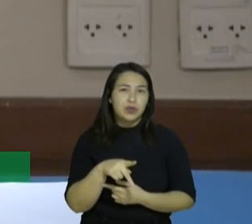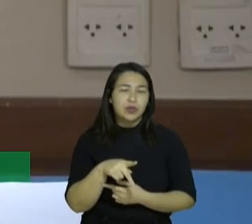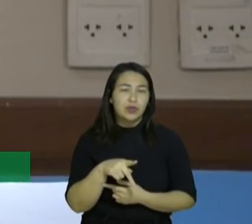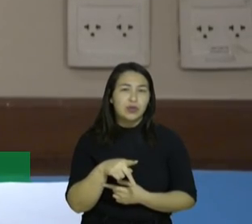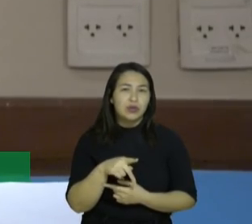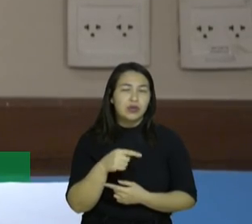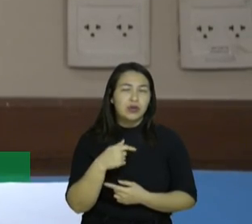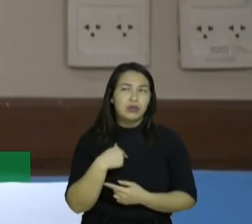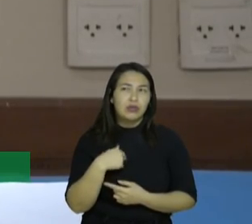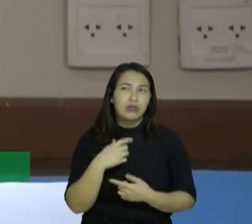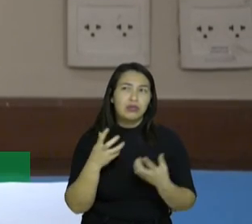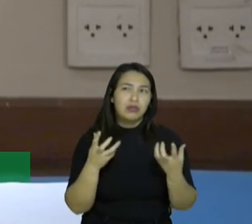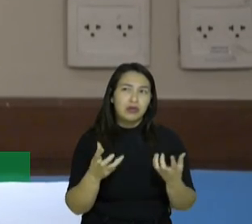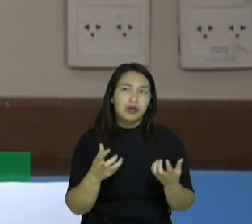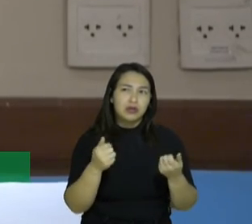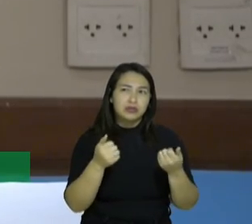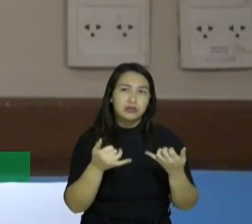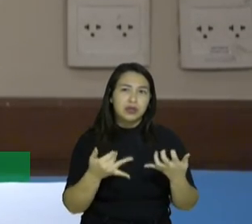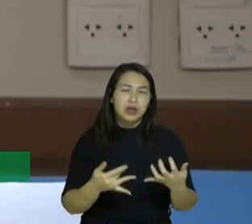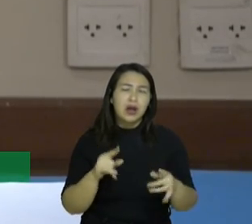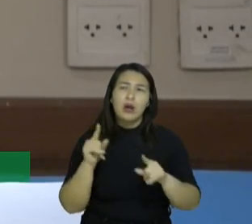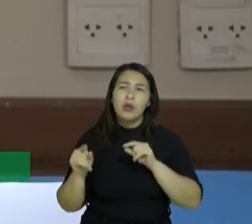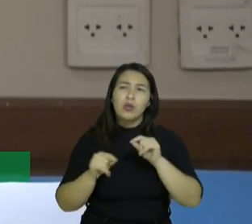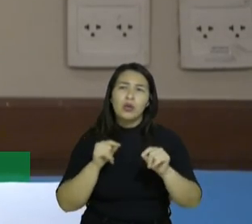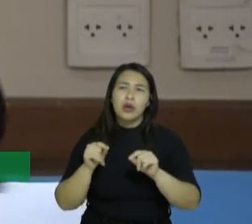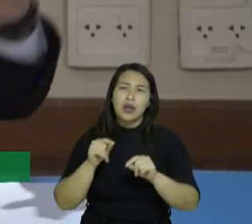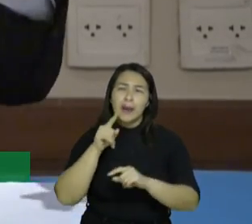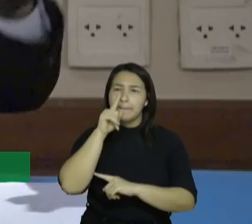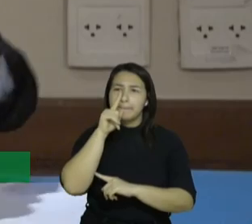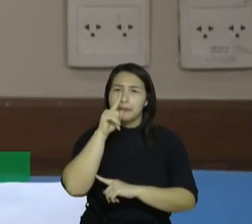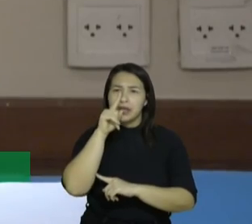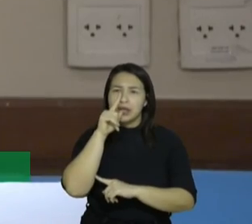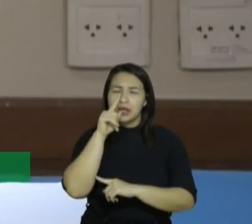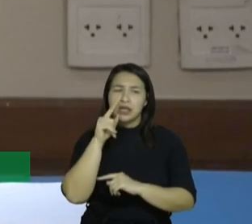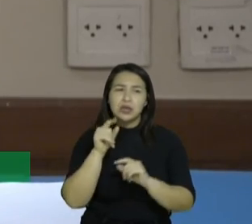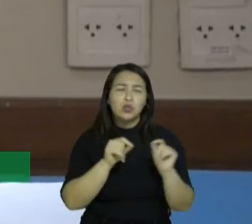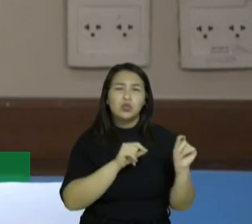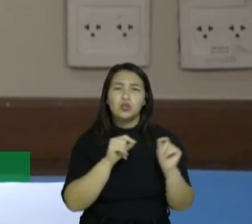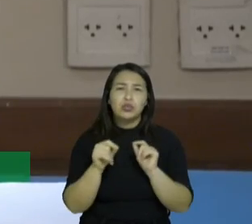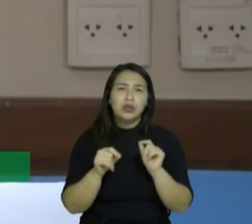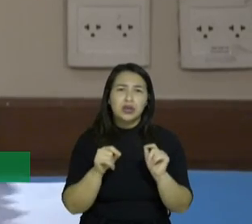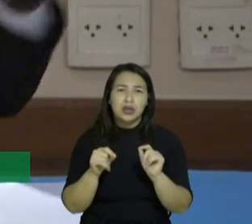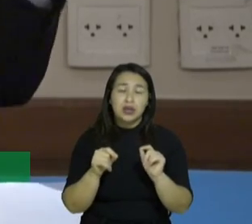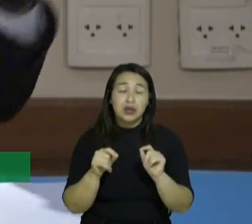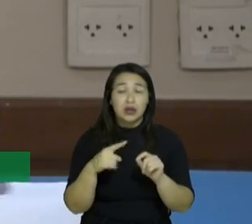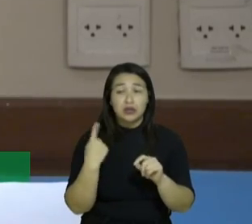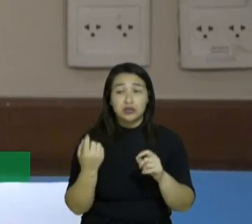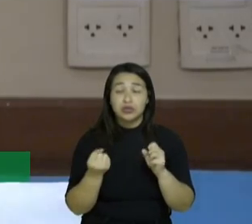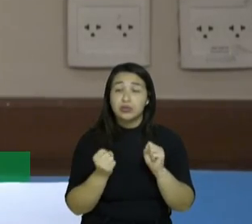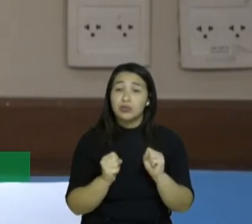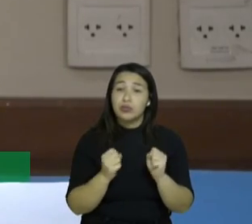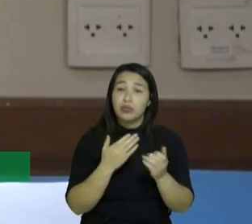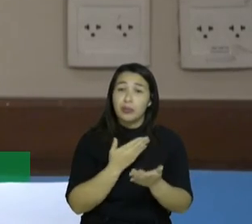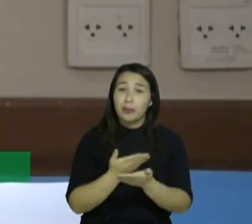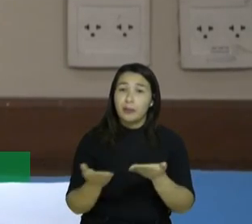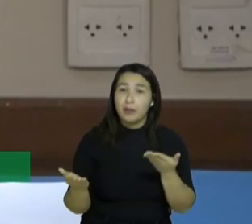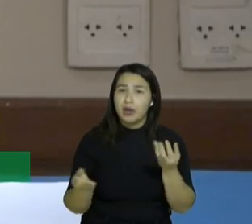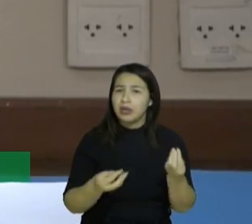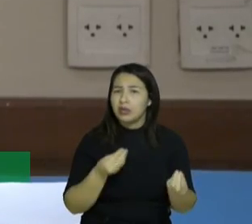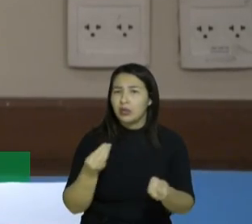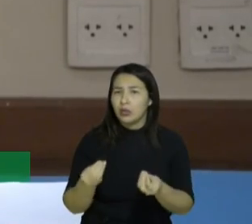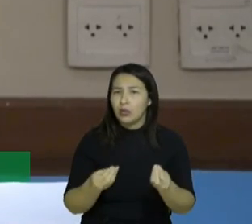vou trazer um pouco de riscos ou entre aspas O que podemos perder né pegando uma frase do professor